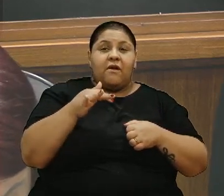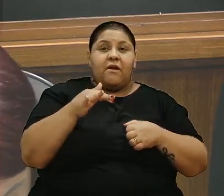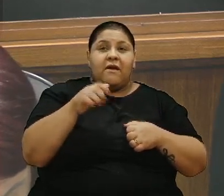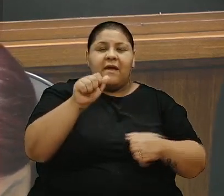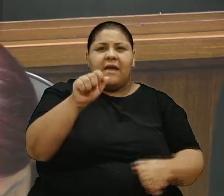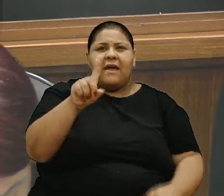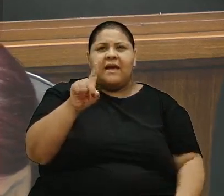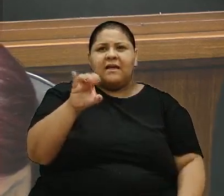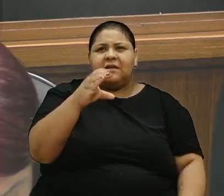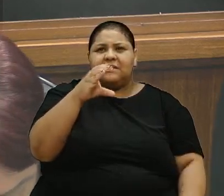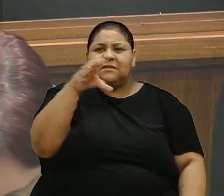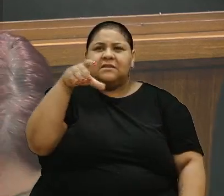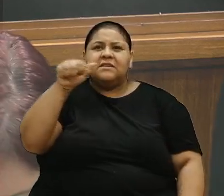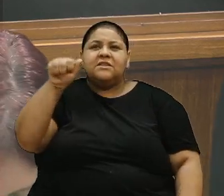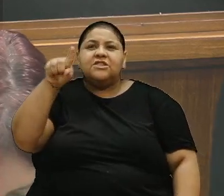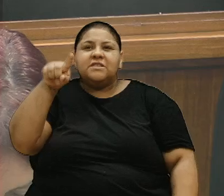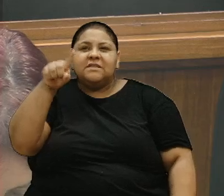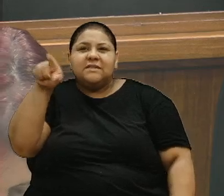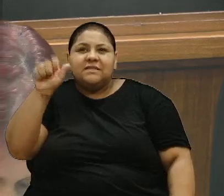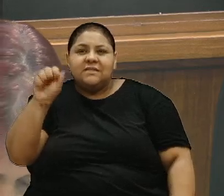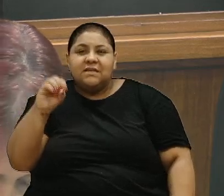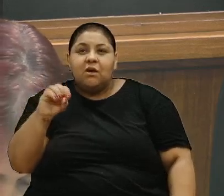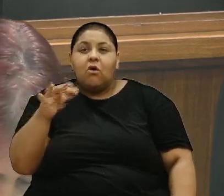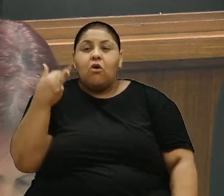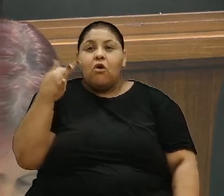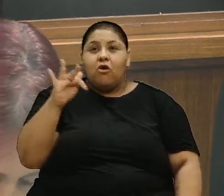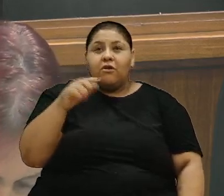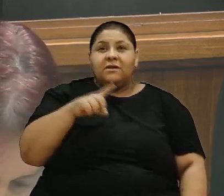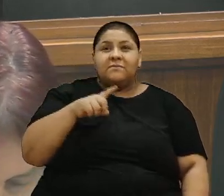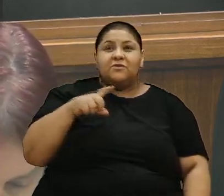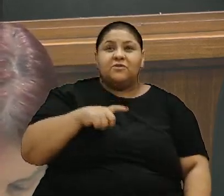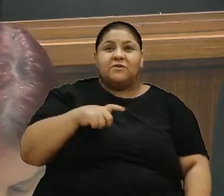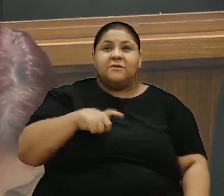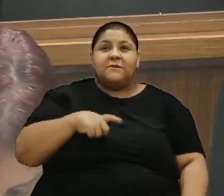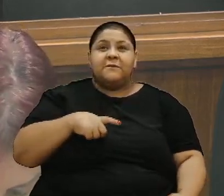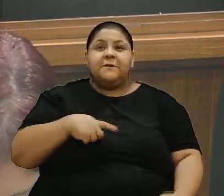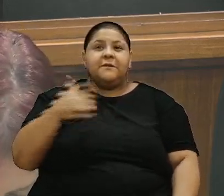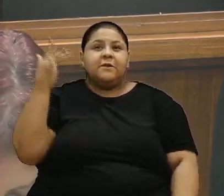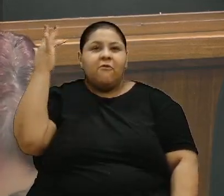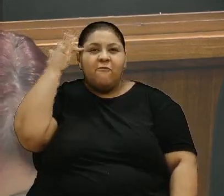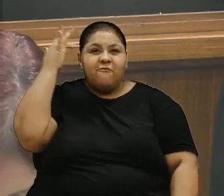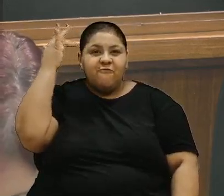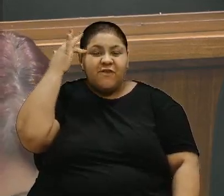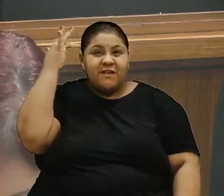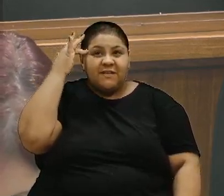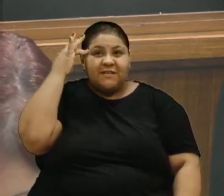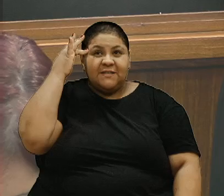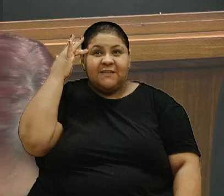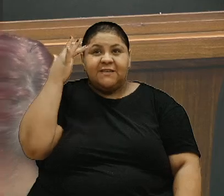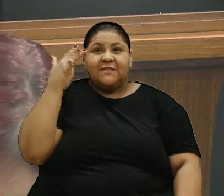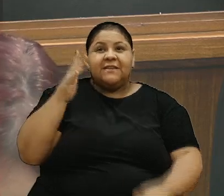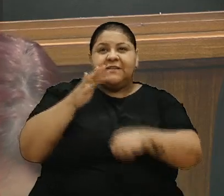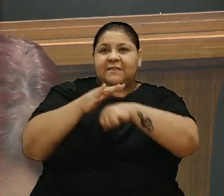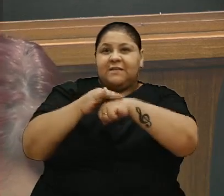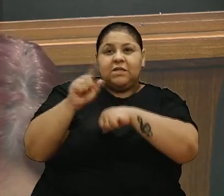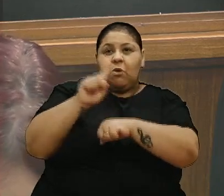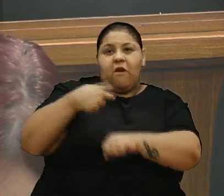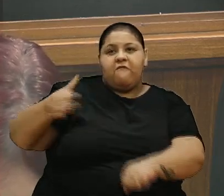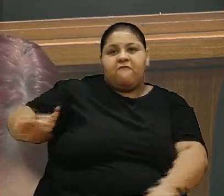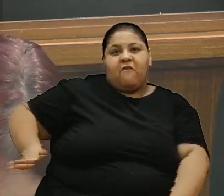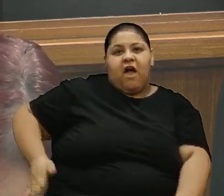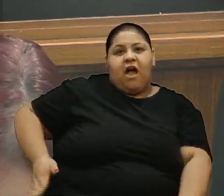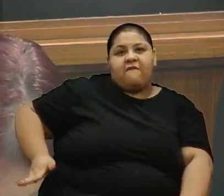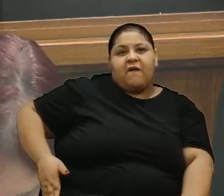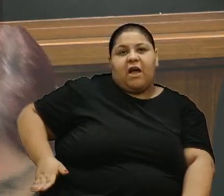não sabe, é doença. Se a pessoa tem um vício, ela está doente, ela não está sendo vagabunda, não está sendo